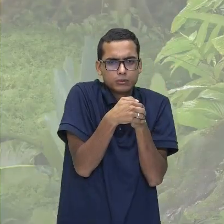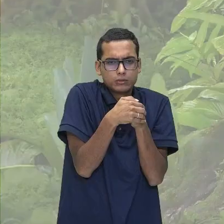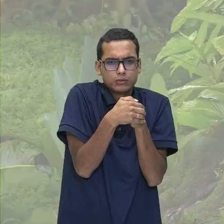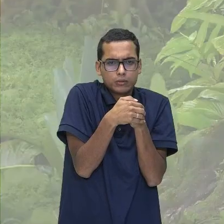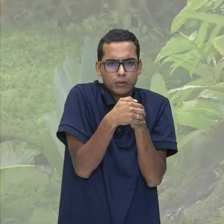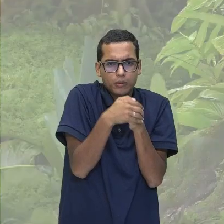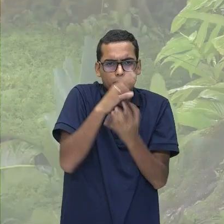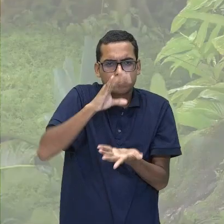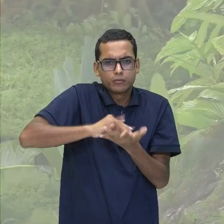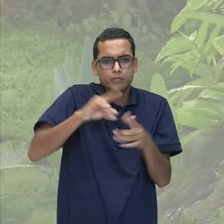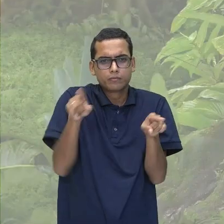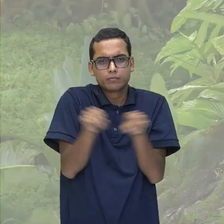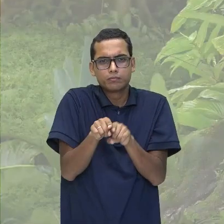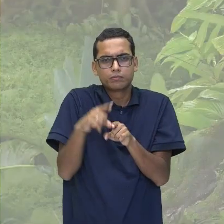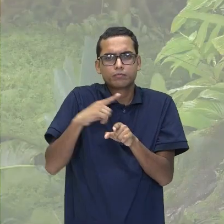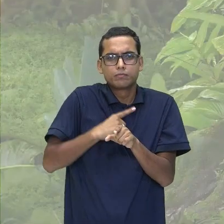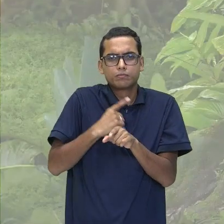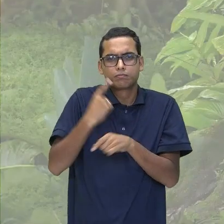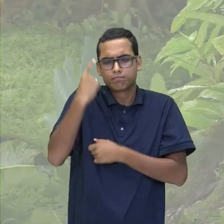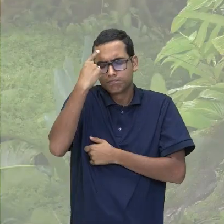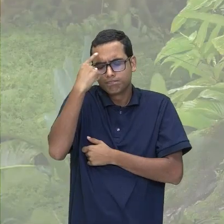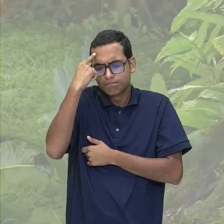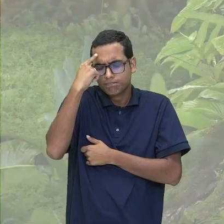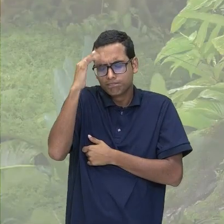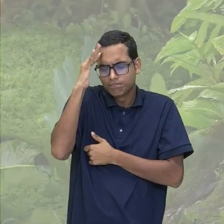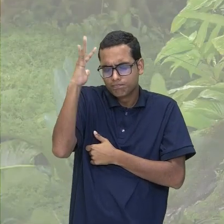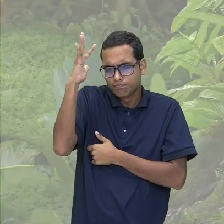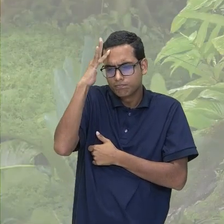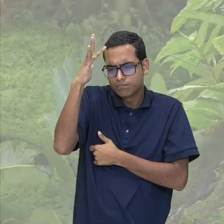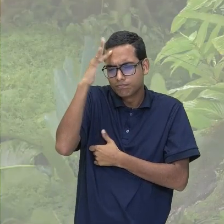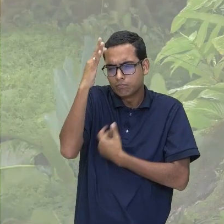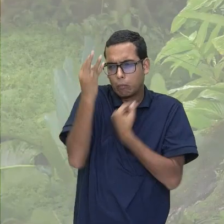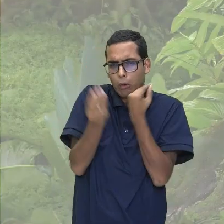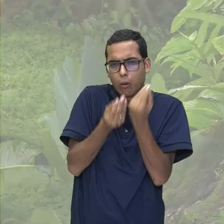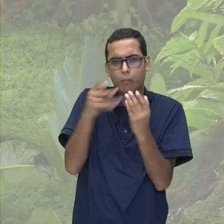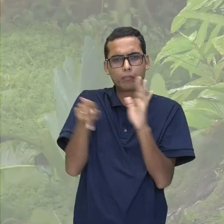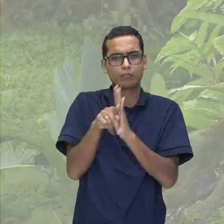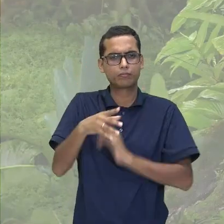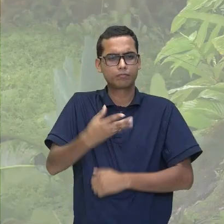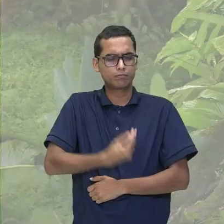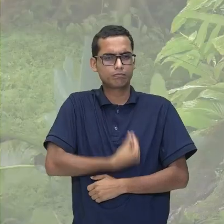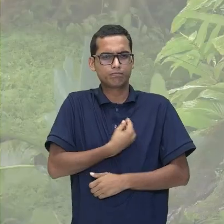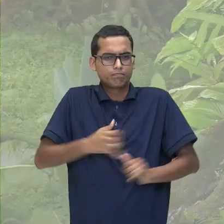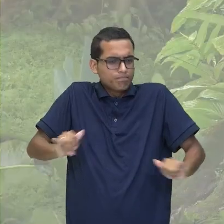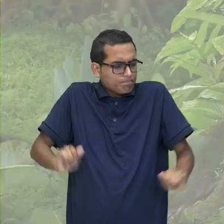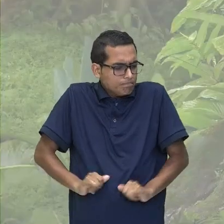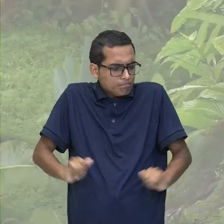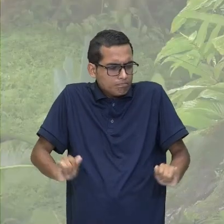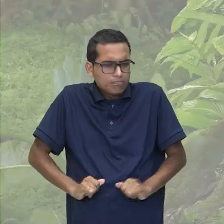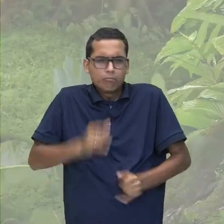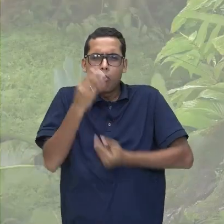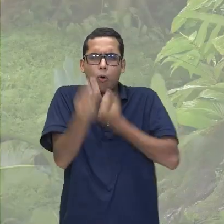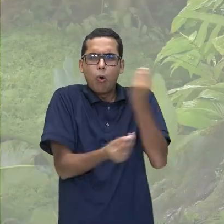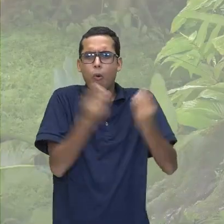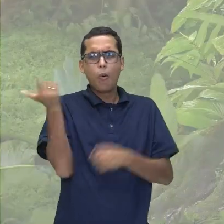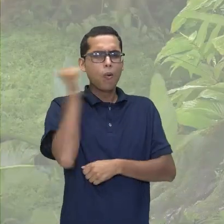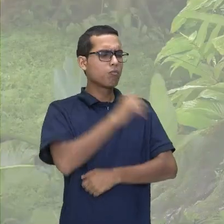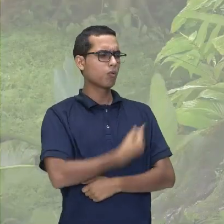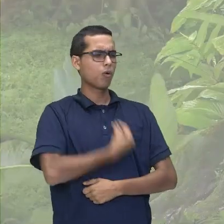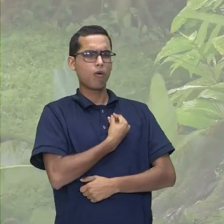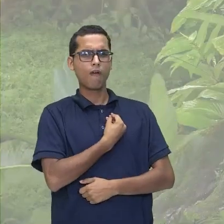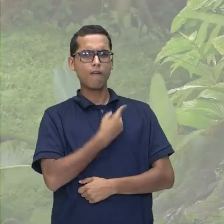enrolada, meditando a minha desgraça. Como viver assim?